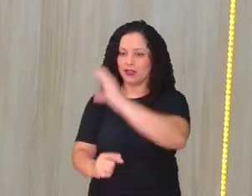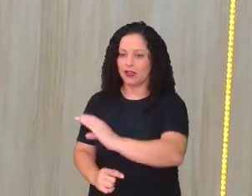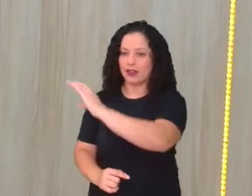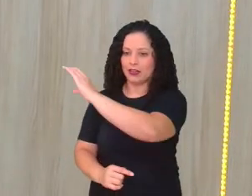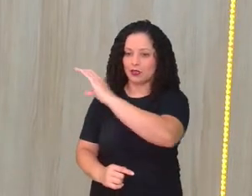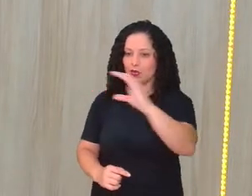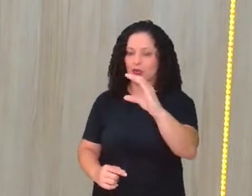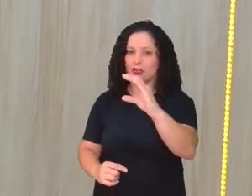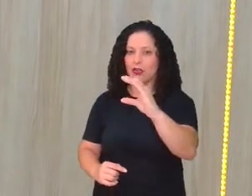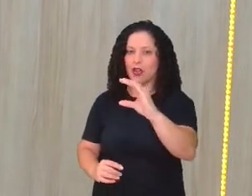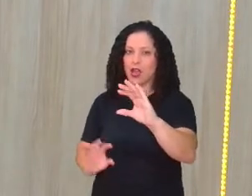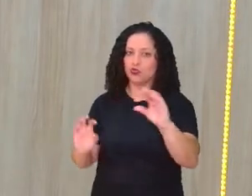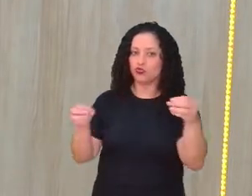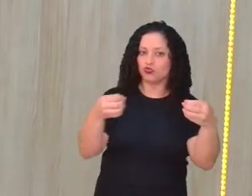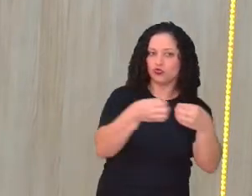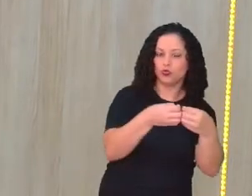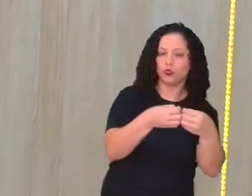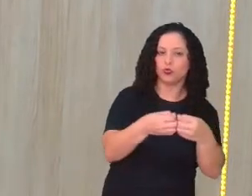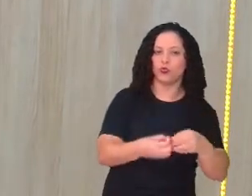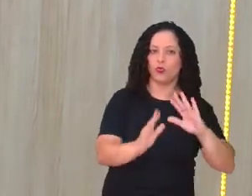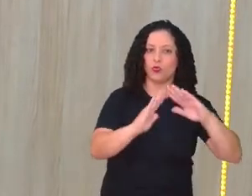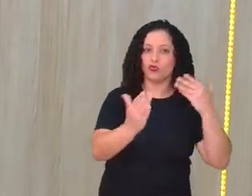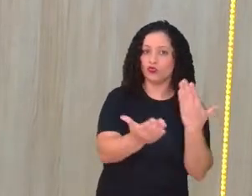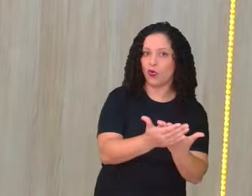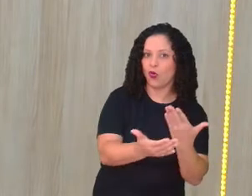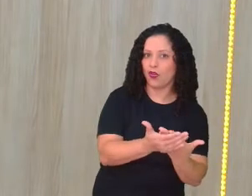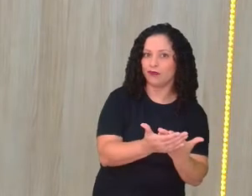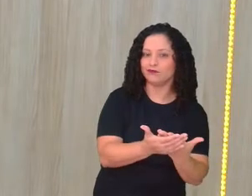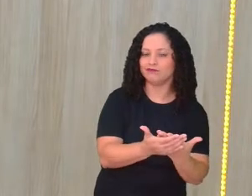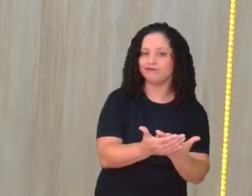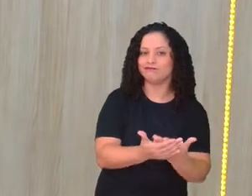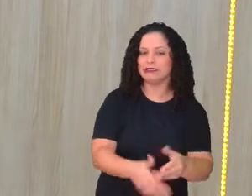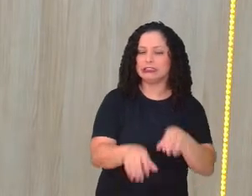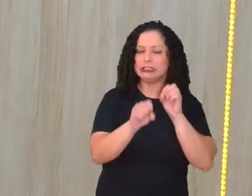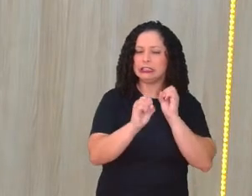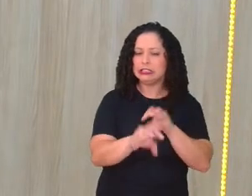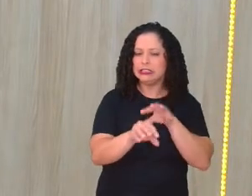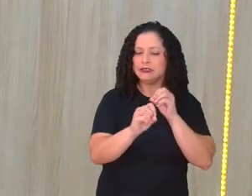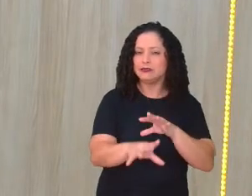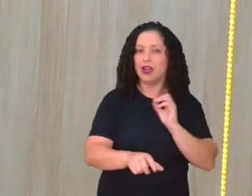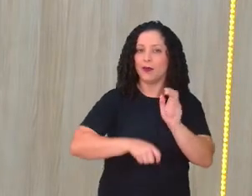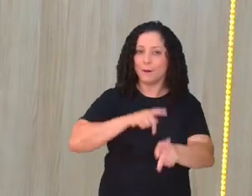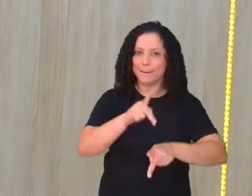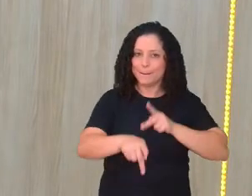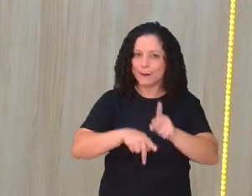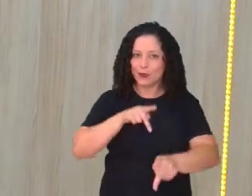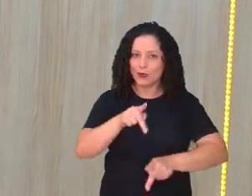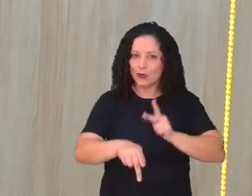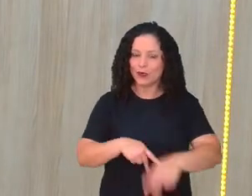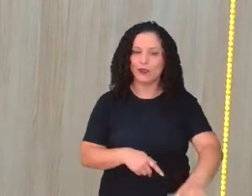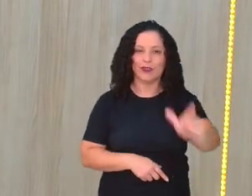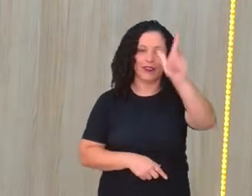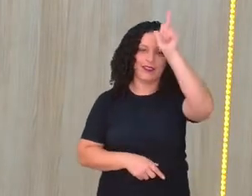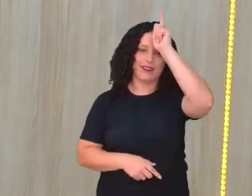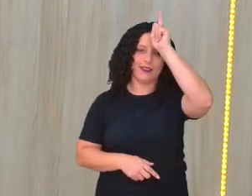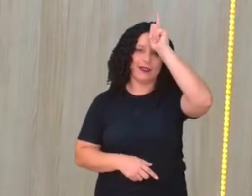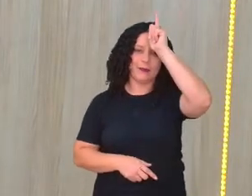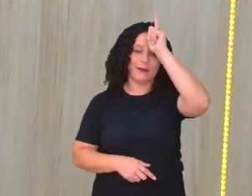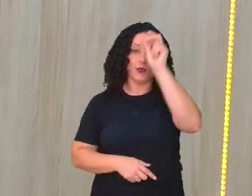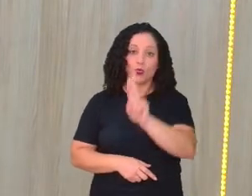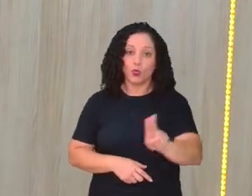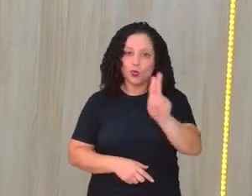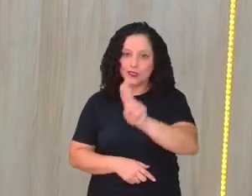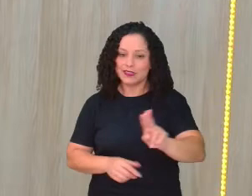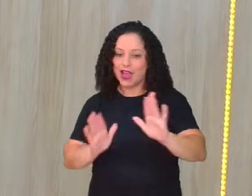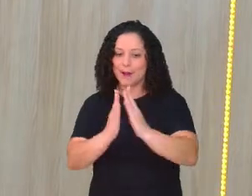escola. Então, a ideia era alfabetizar a população alemã, inclusive utilizando a Bíblia,